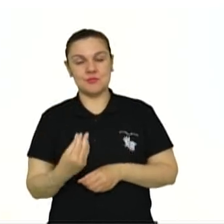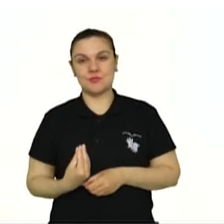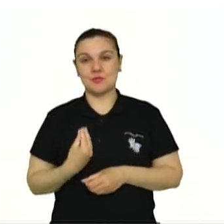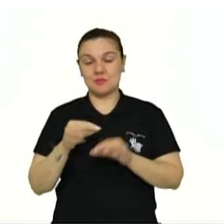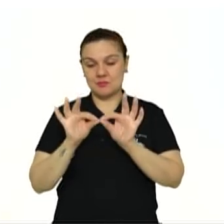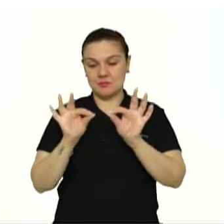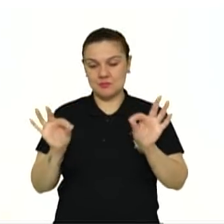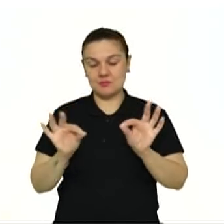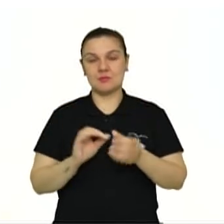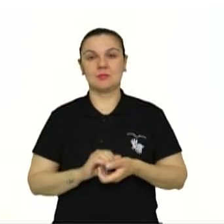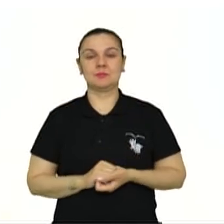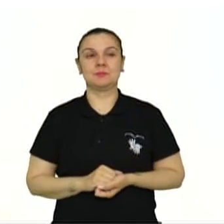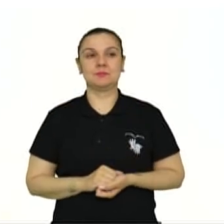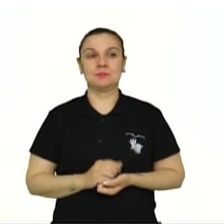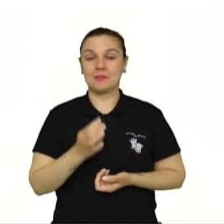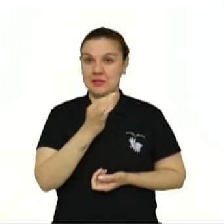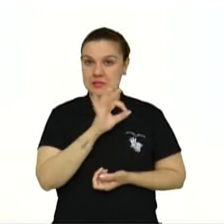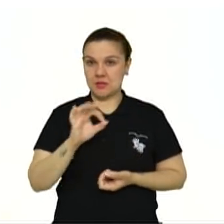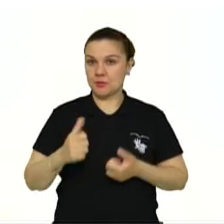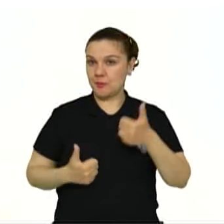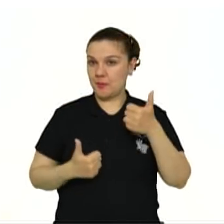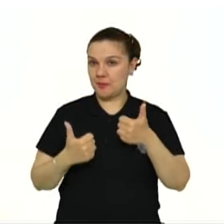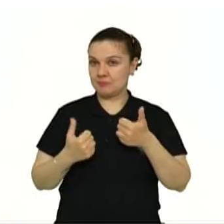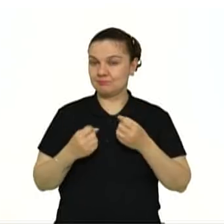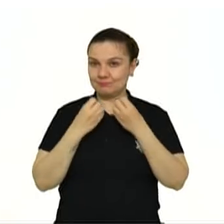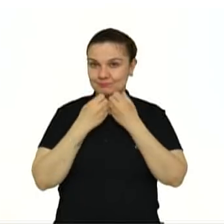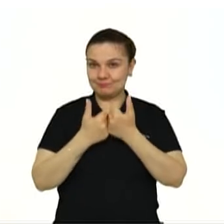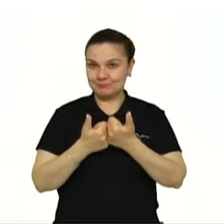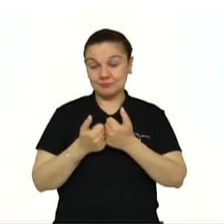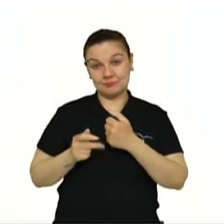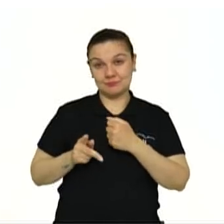essa conclusão, certo? Beleza?